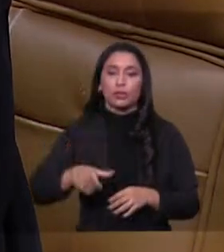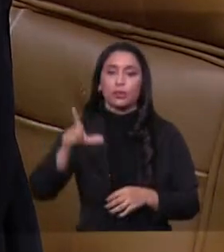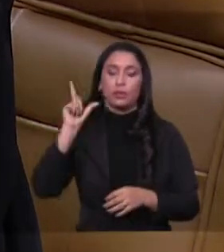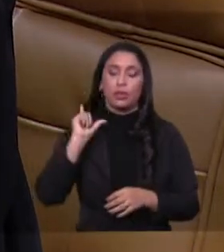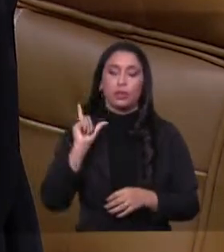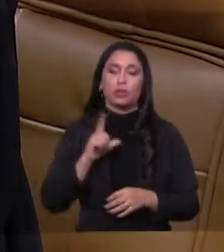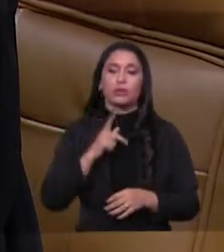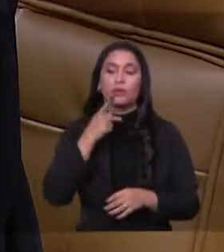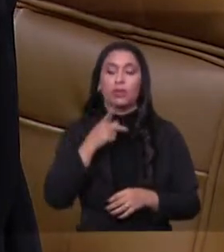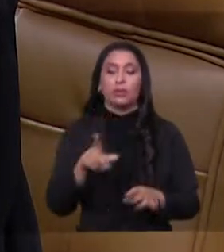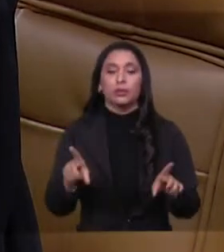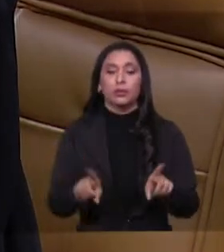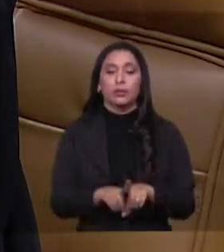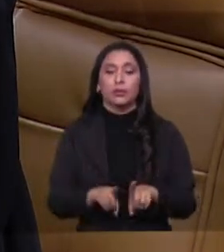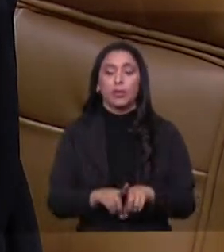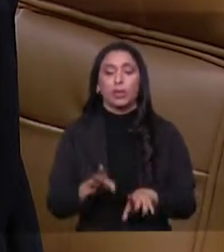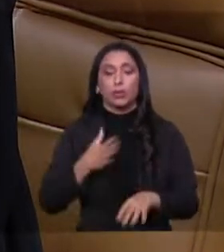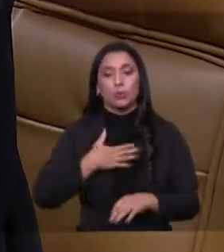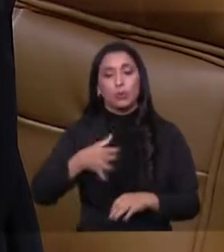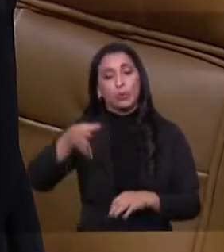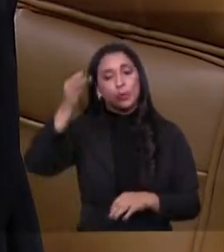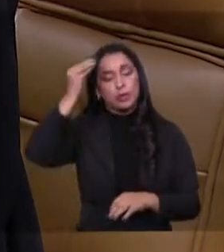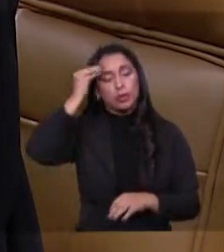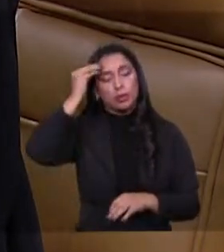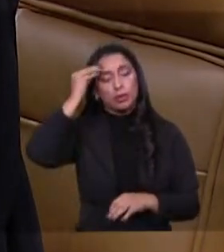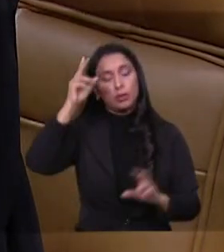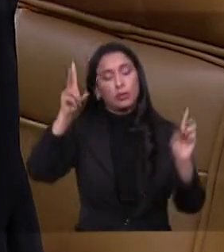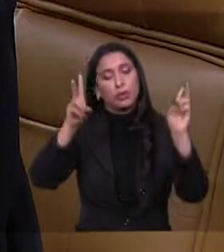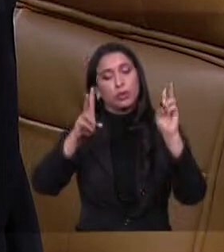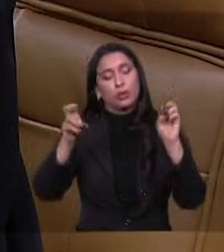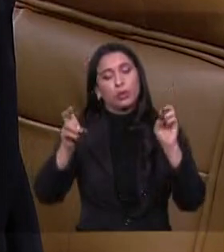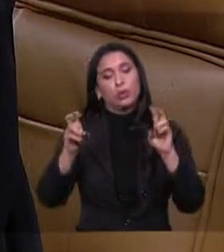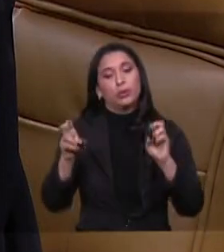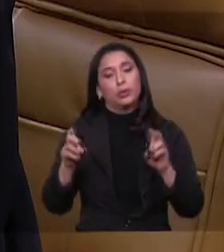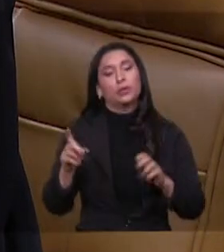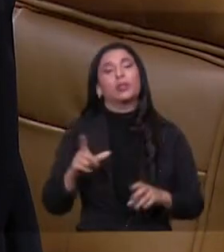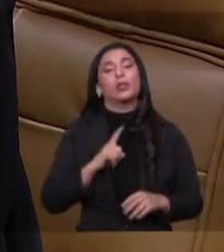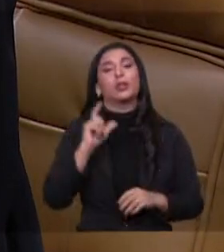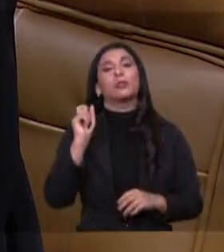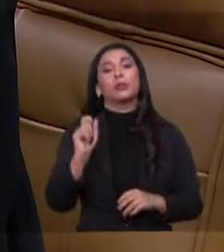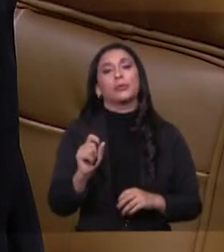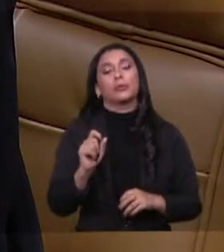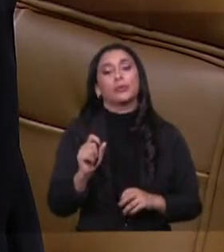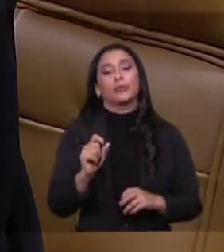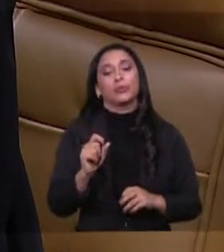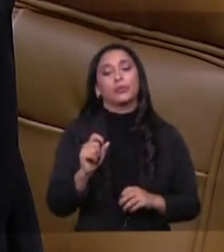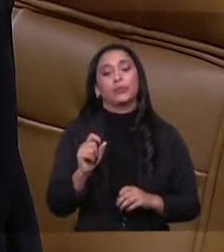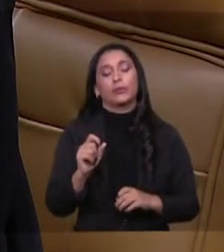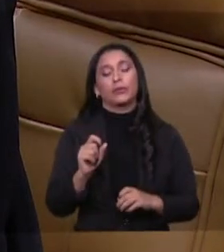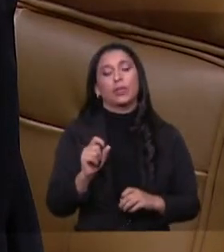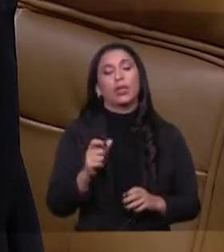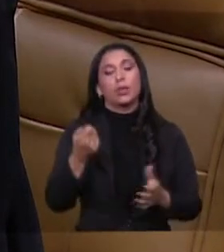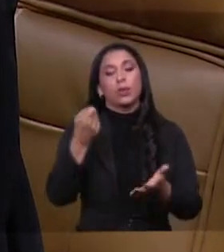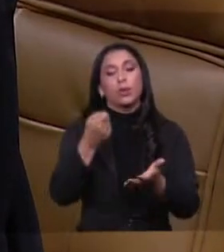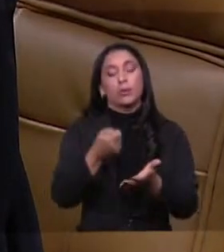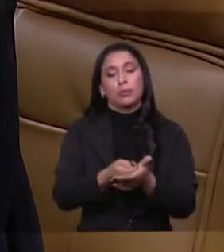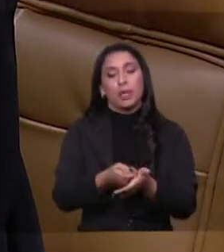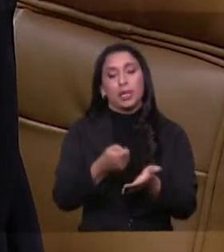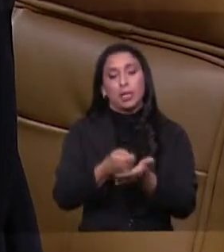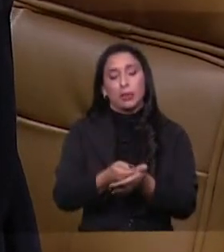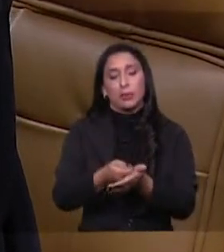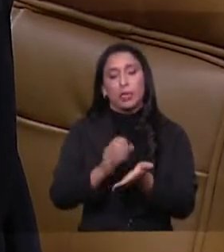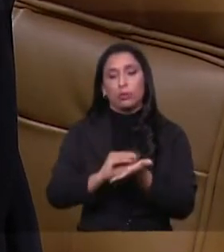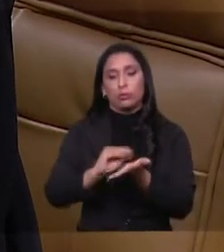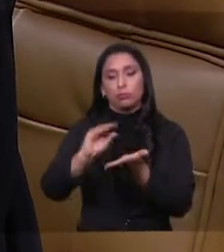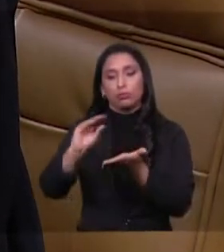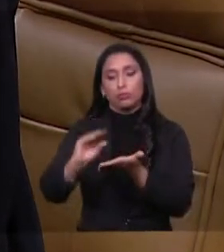Destaco que, segundo a minha compreensão sobre o tema, a matéria atinente à eventual indenização de